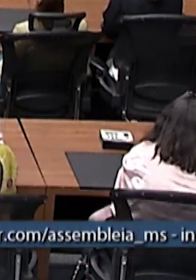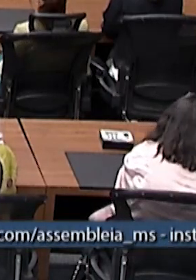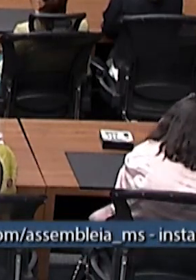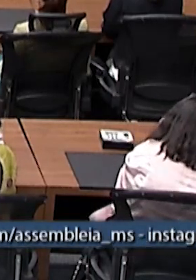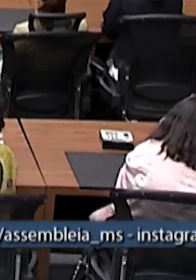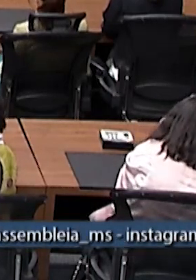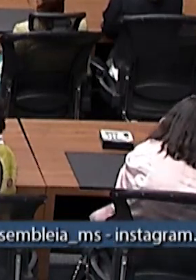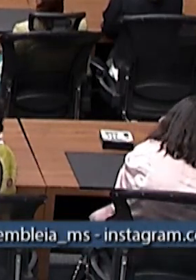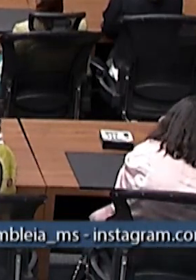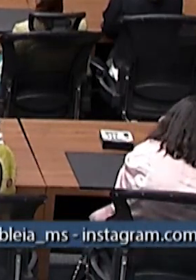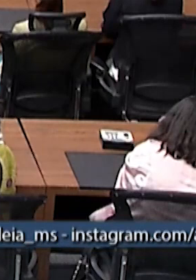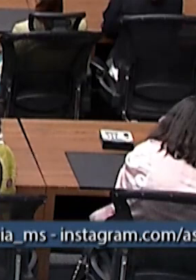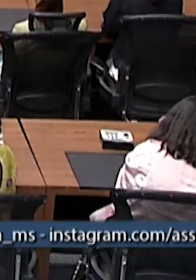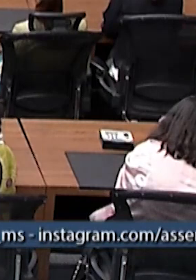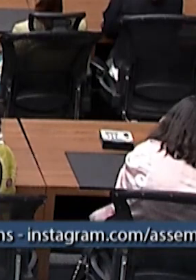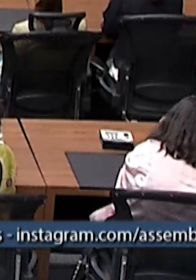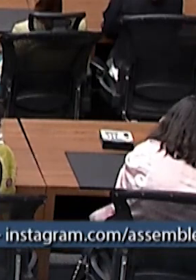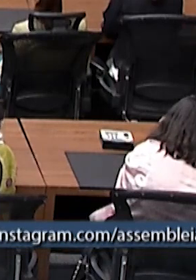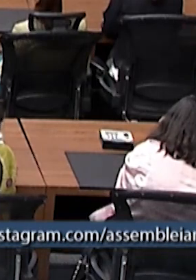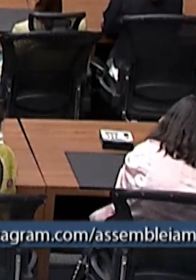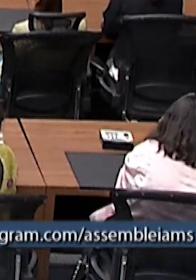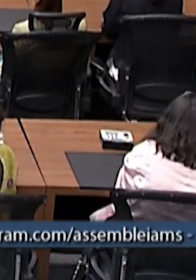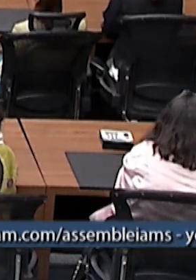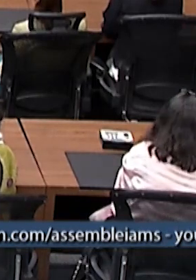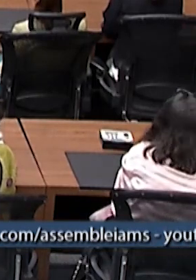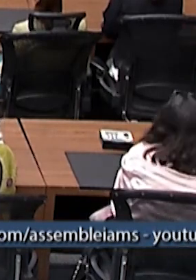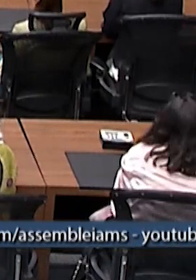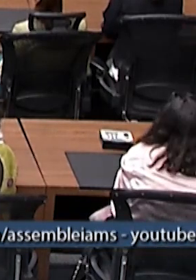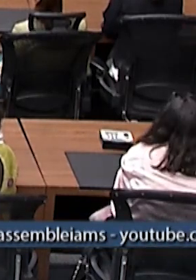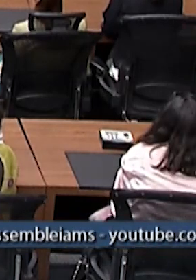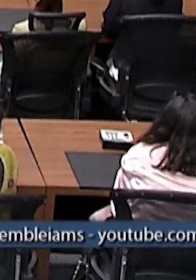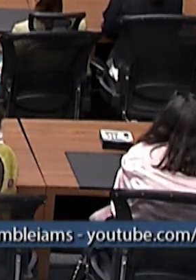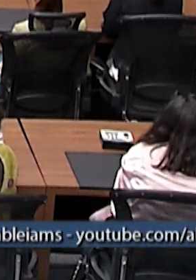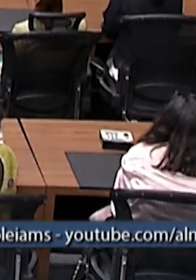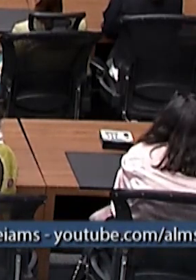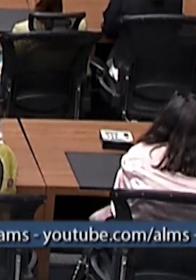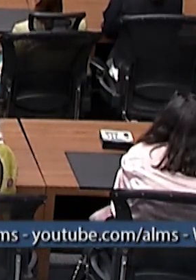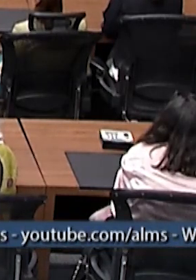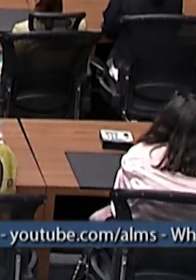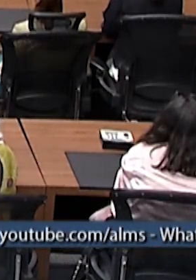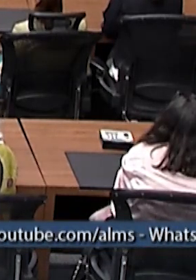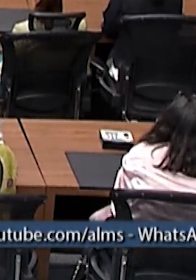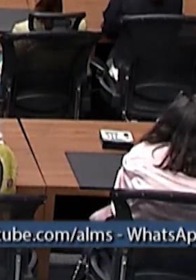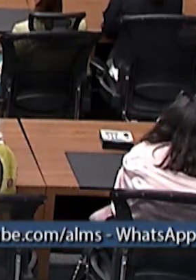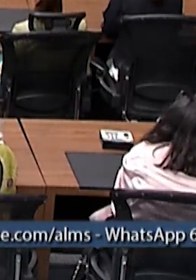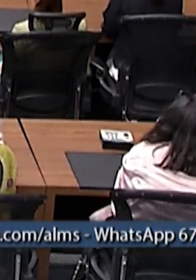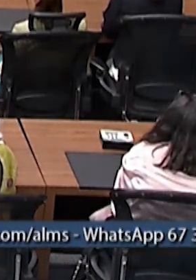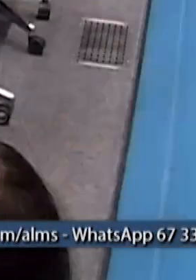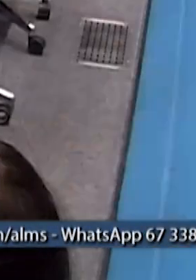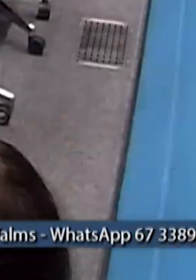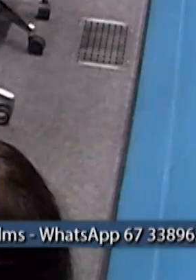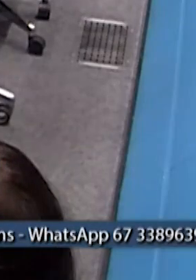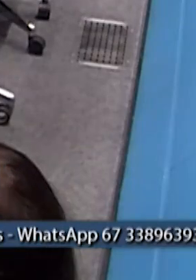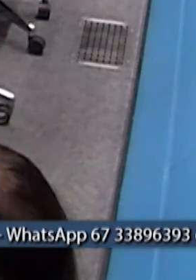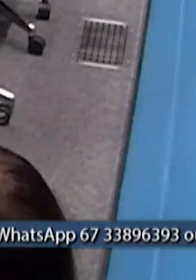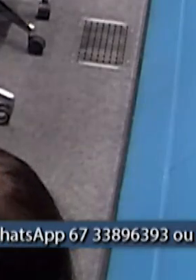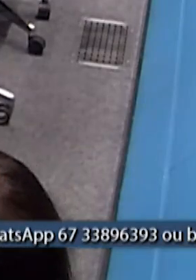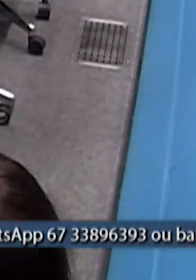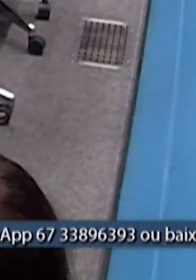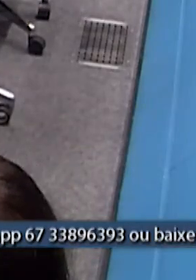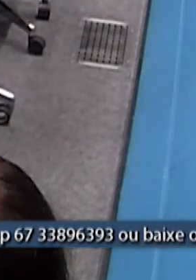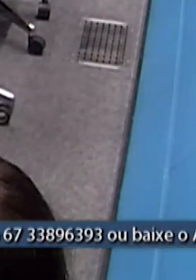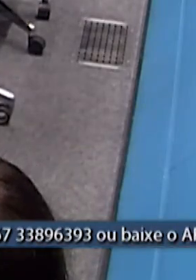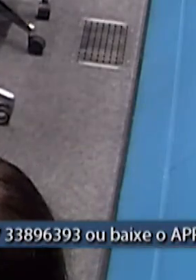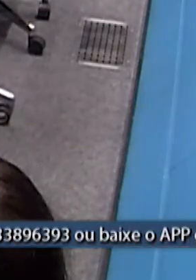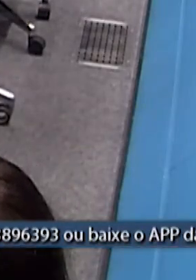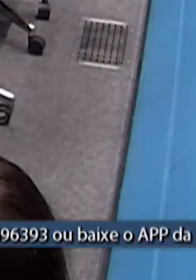hostil e preconceituoso com nós mulheres. É preconceituoso com as mulheres e sabe que a